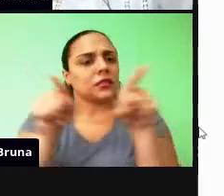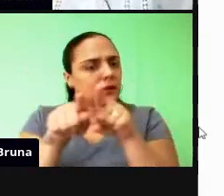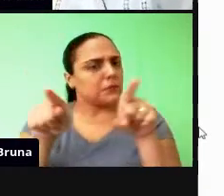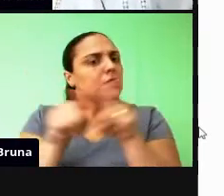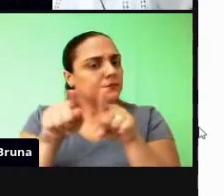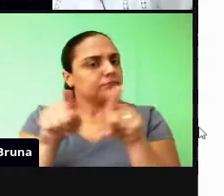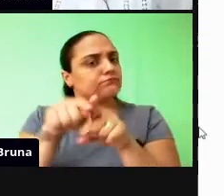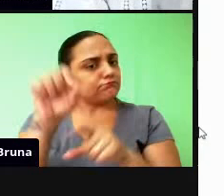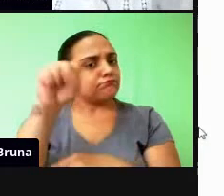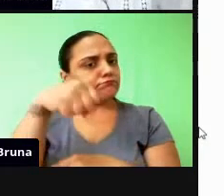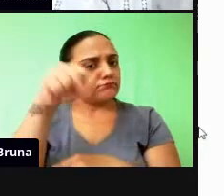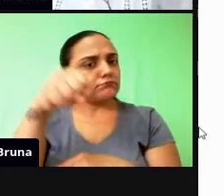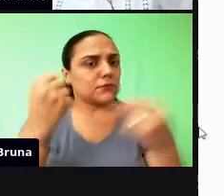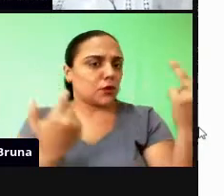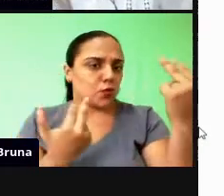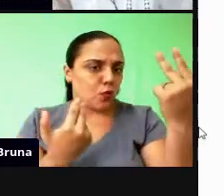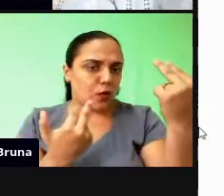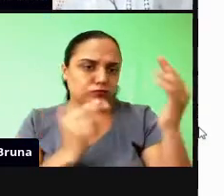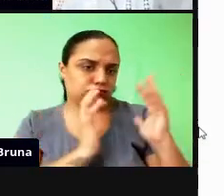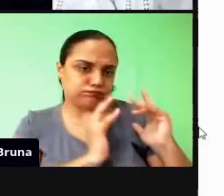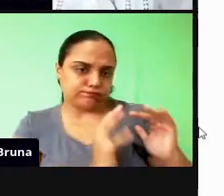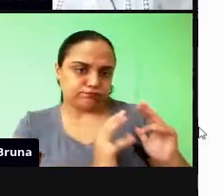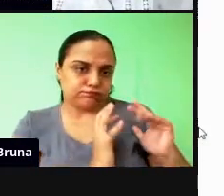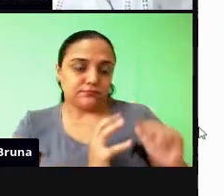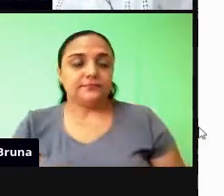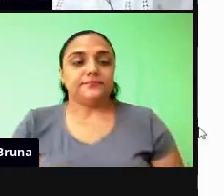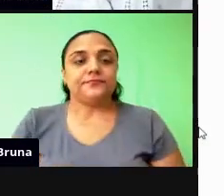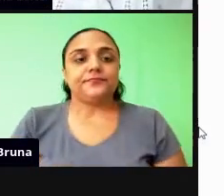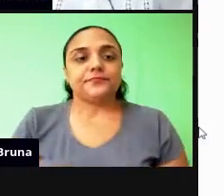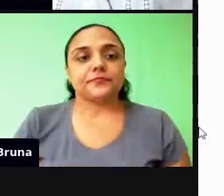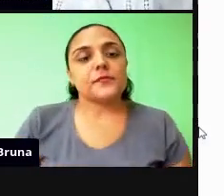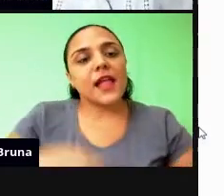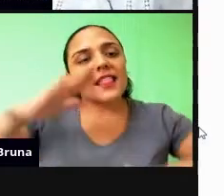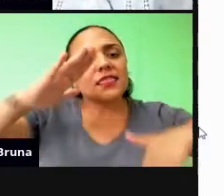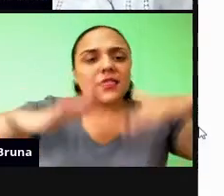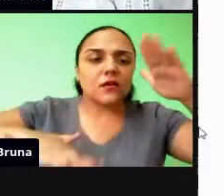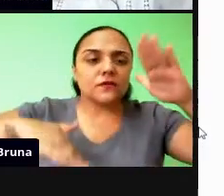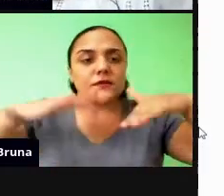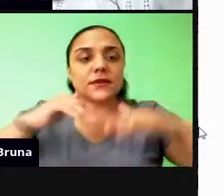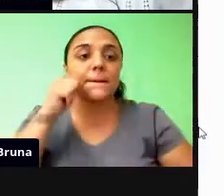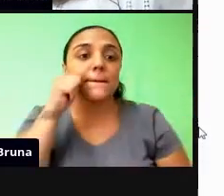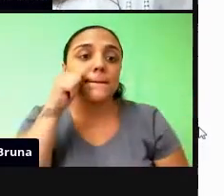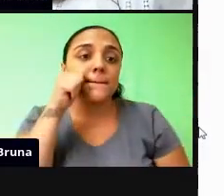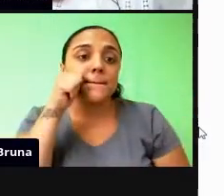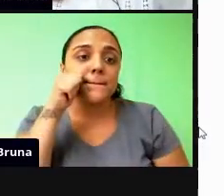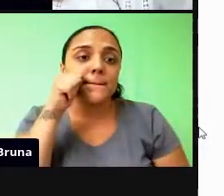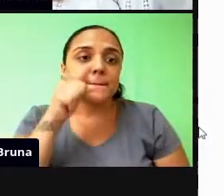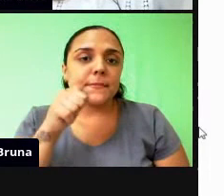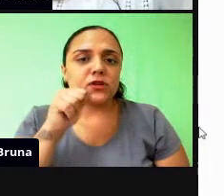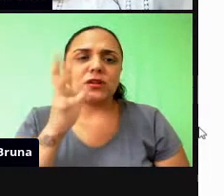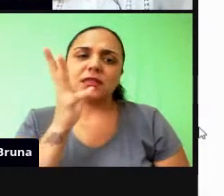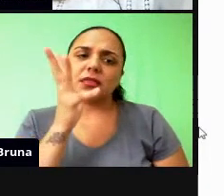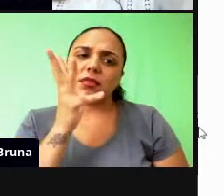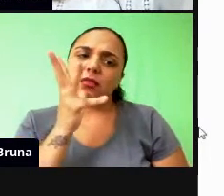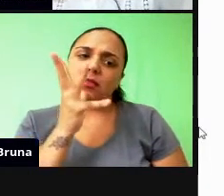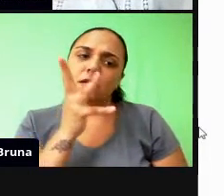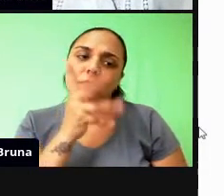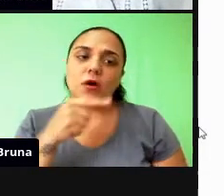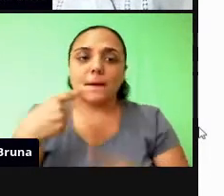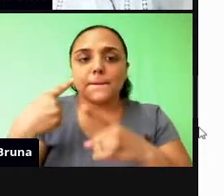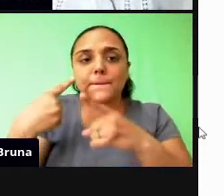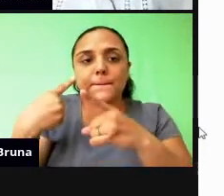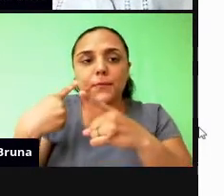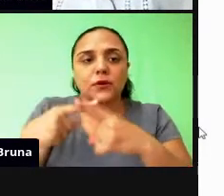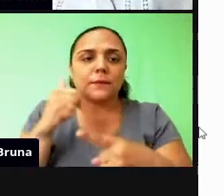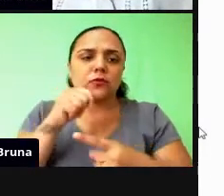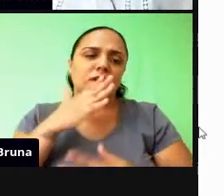muitas meninas com diagnóstico de autismo. Talvez, né, as meninas, elas às vezes demoram mais a gente perceber pelo